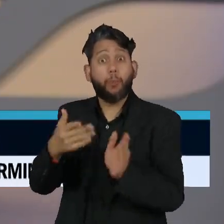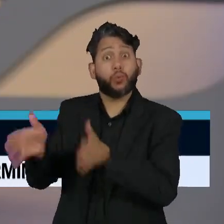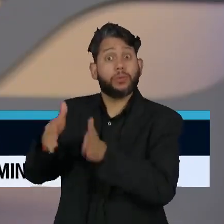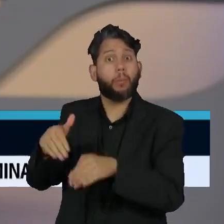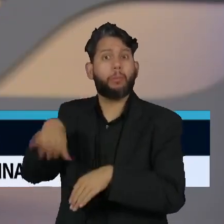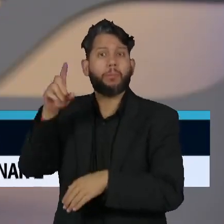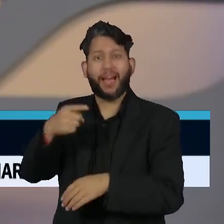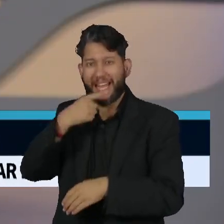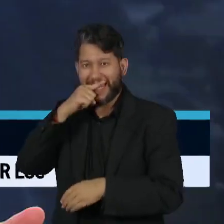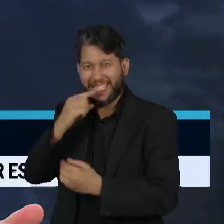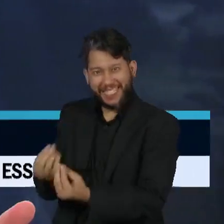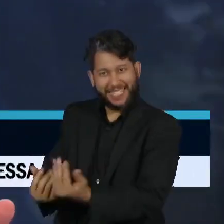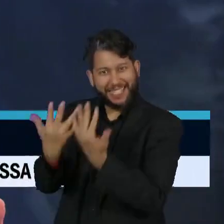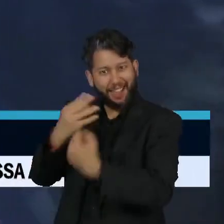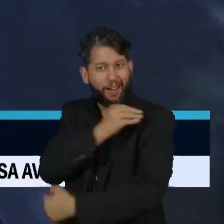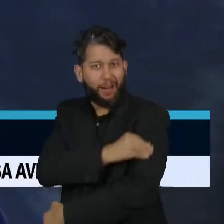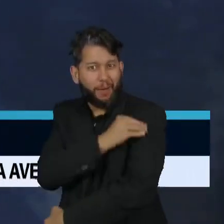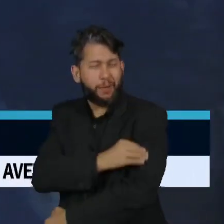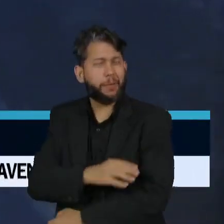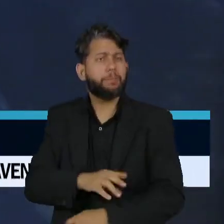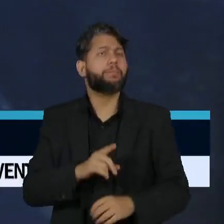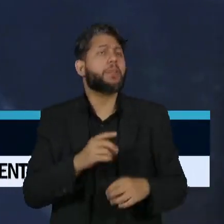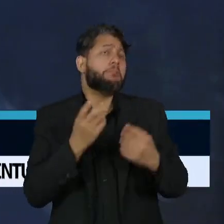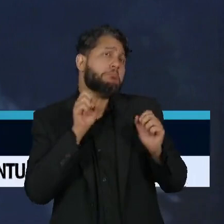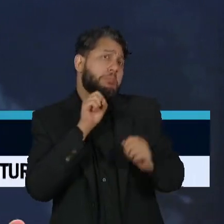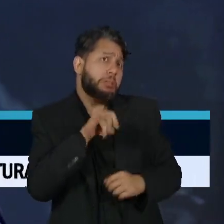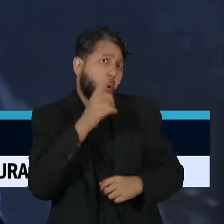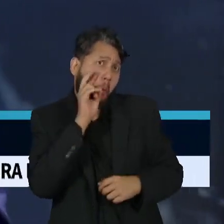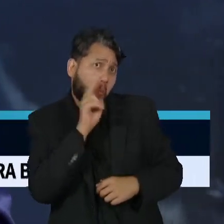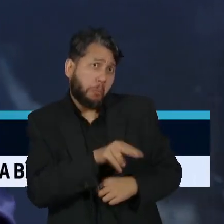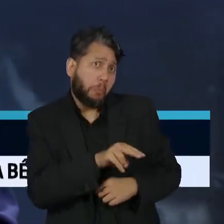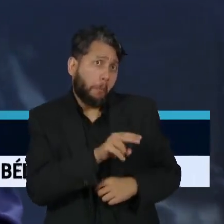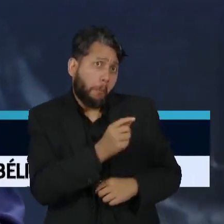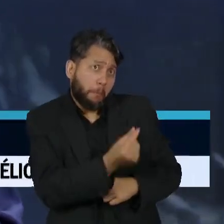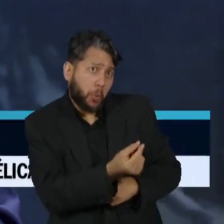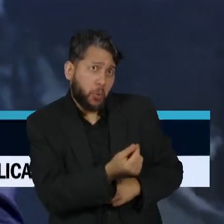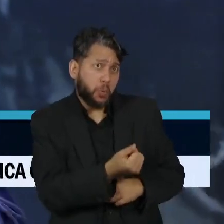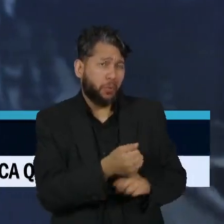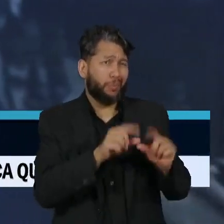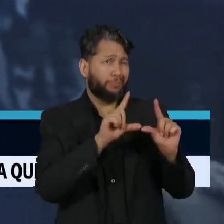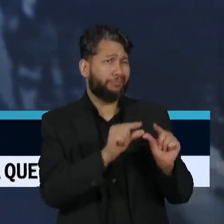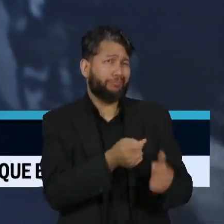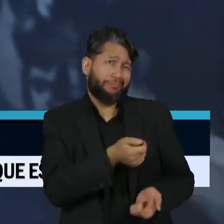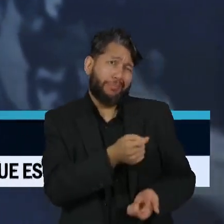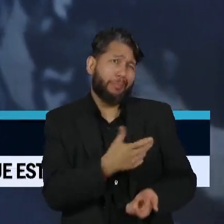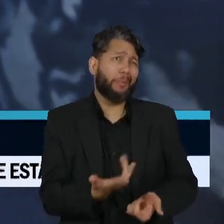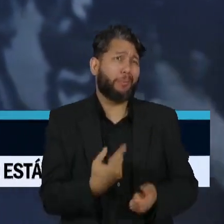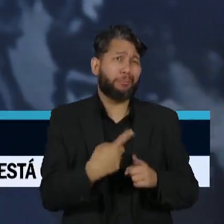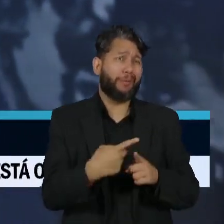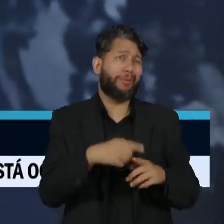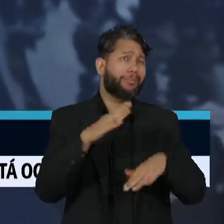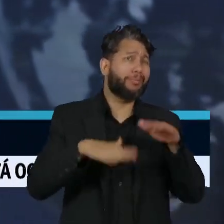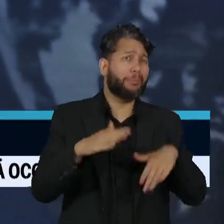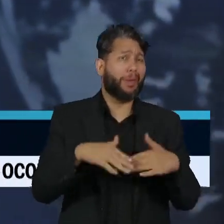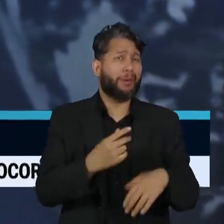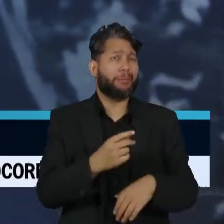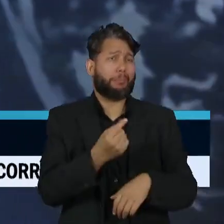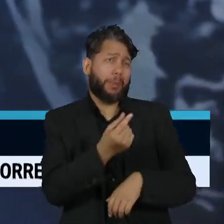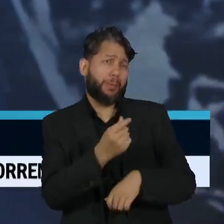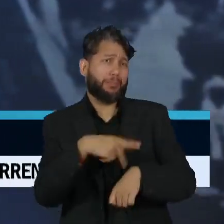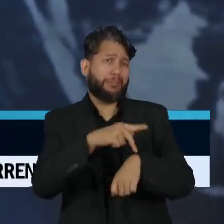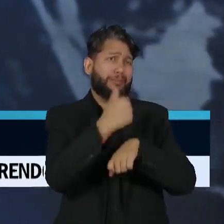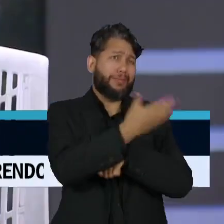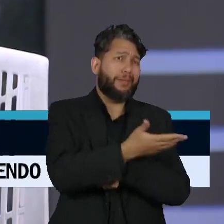álcool. Do ponto de vista do preço, a redução também não deve ser muito grande, porque isso depende também de preços internacionais,